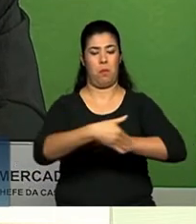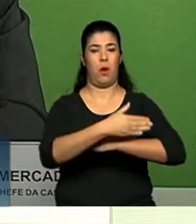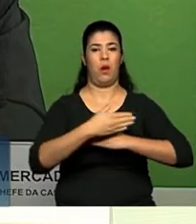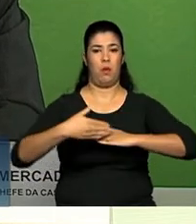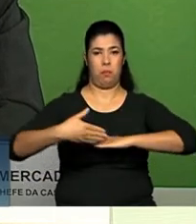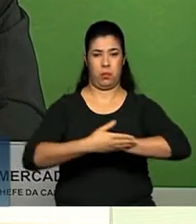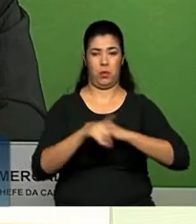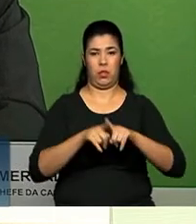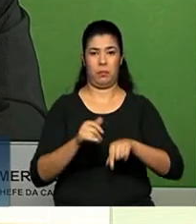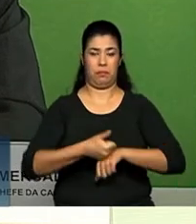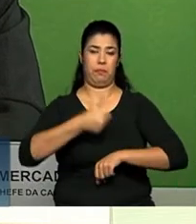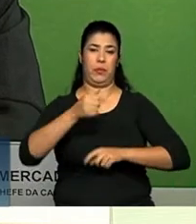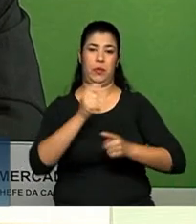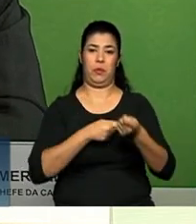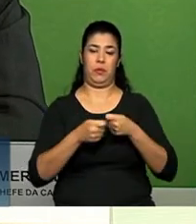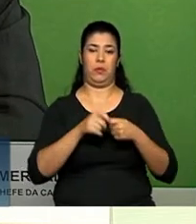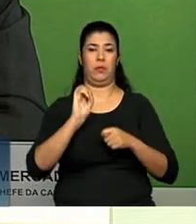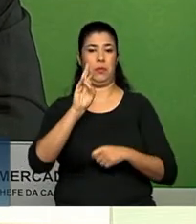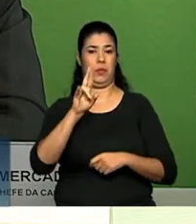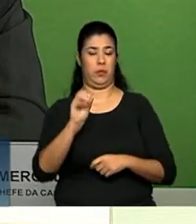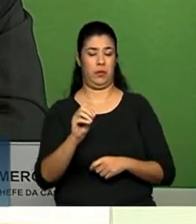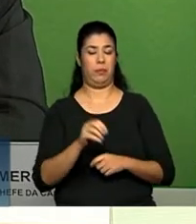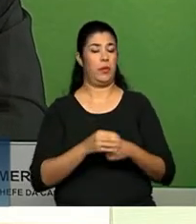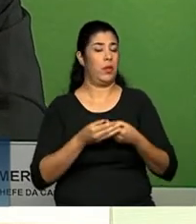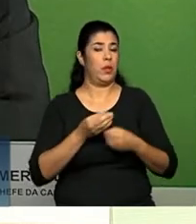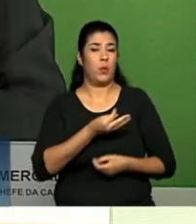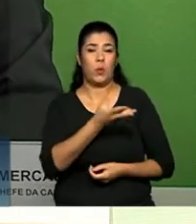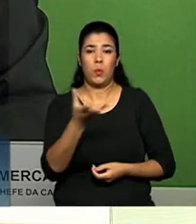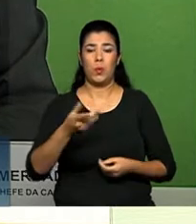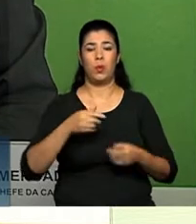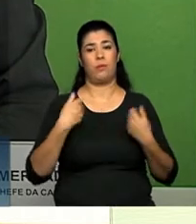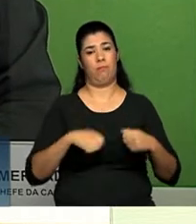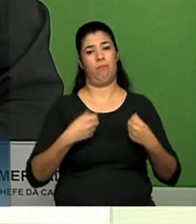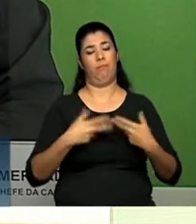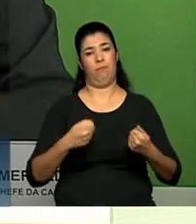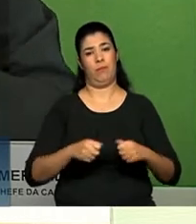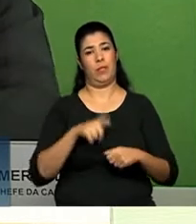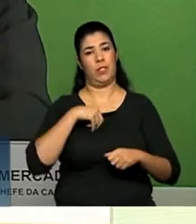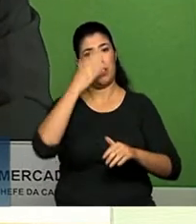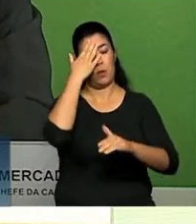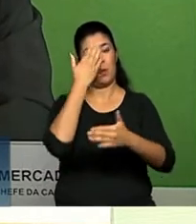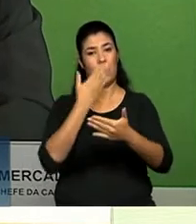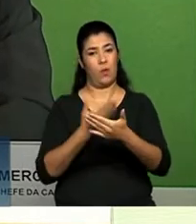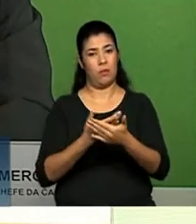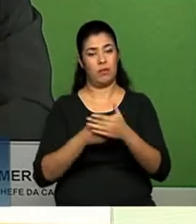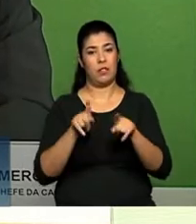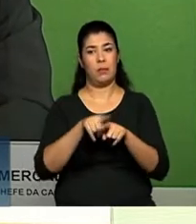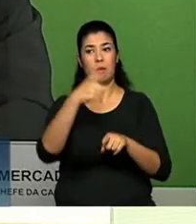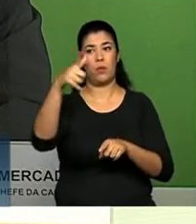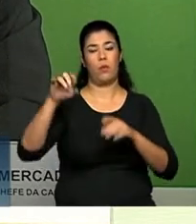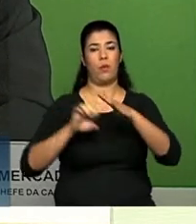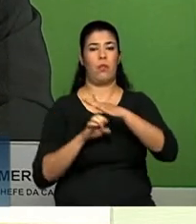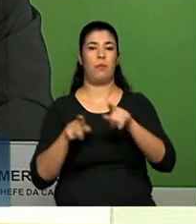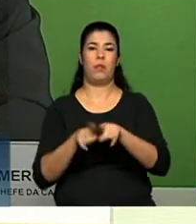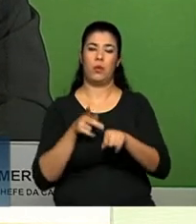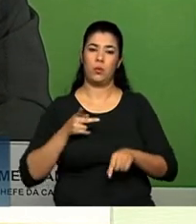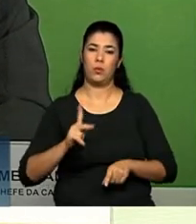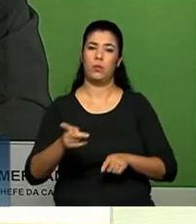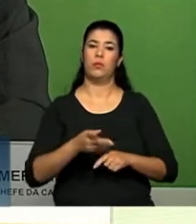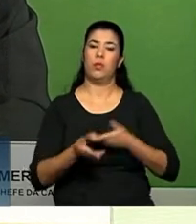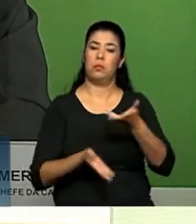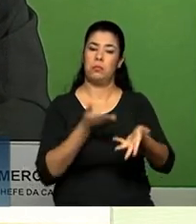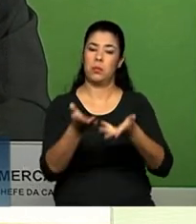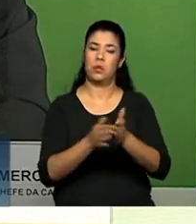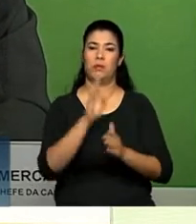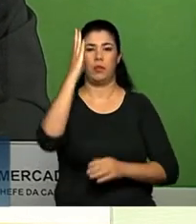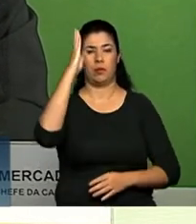do Rio de Janeiro. Então, isso tudo depende da confiança dos investidores brasileiros e internacionais. Por isso que